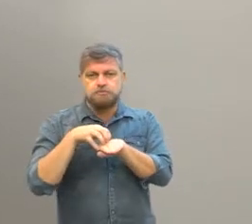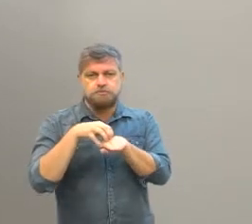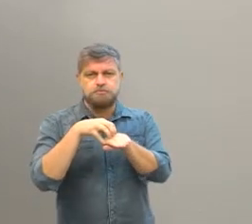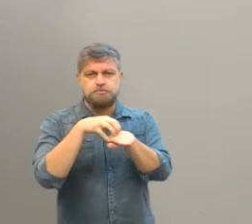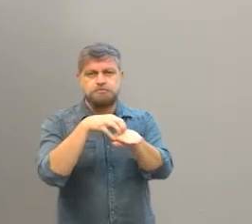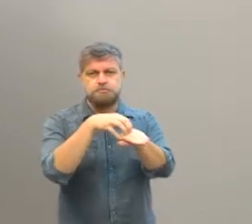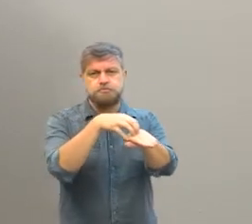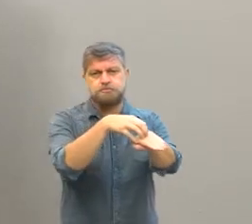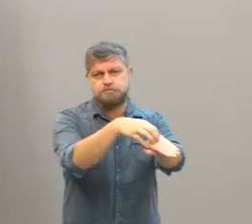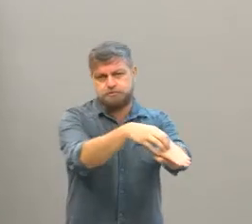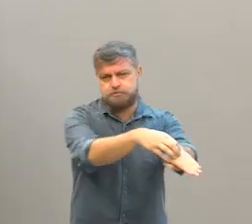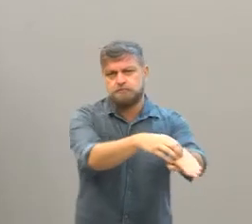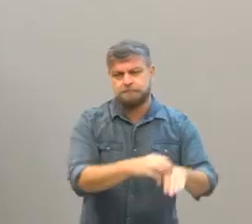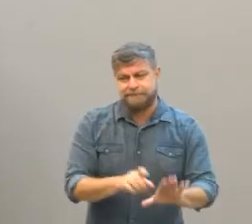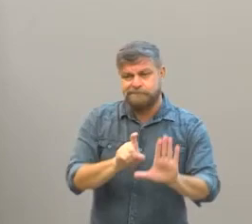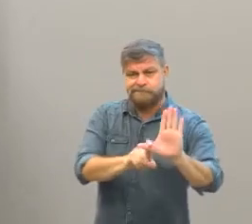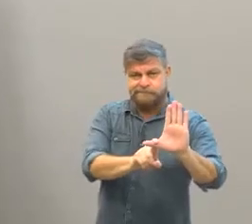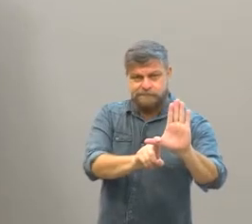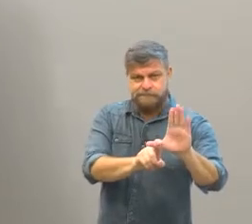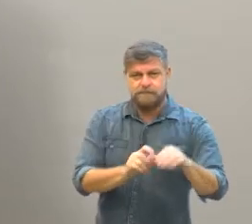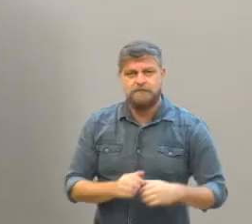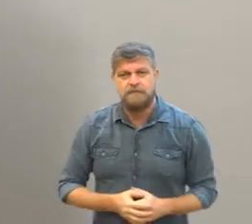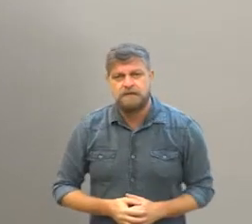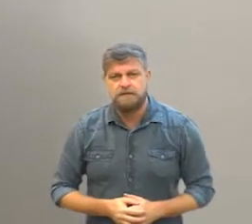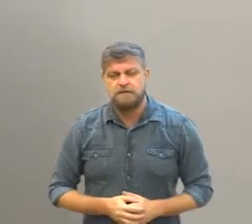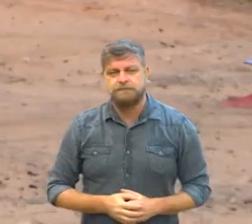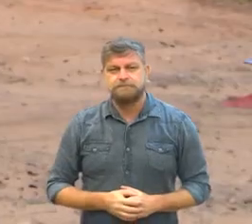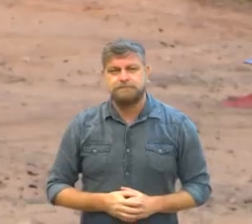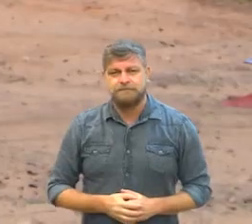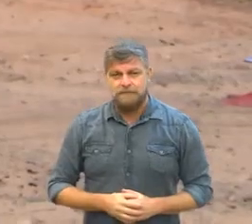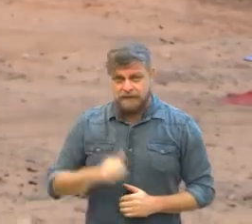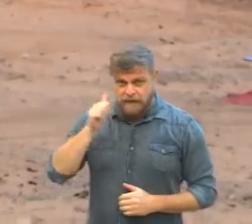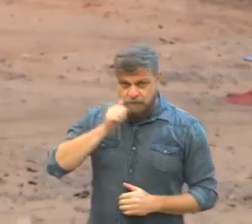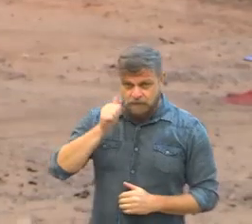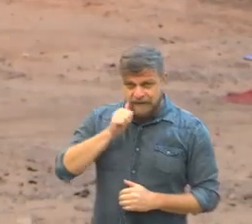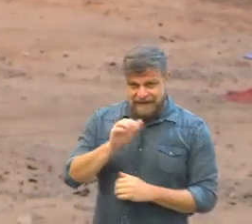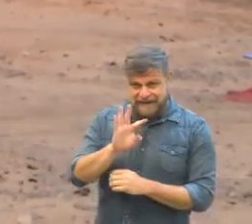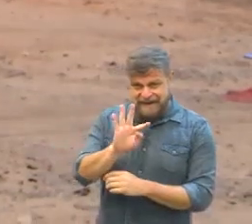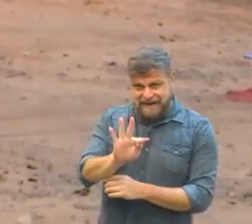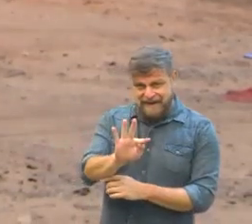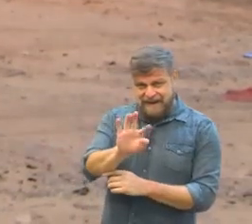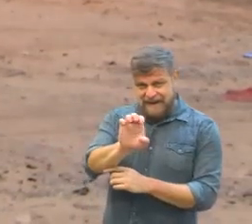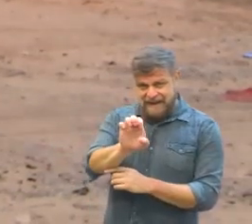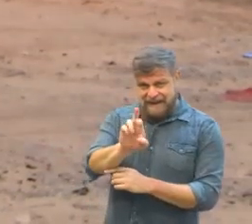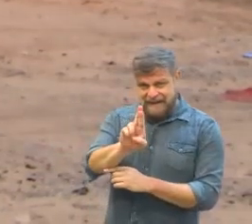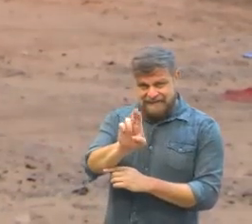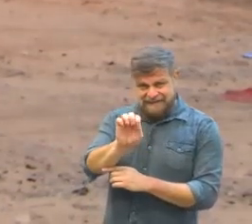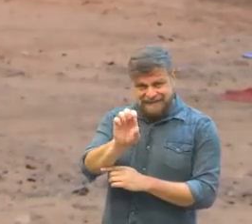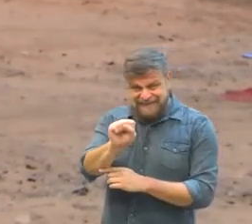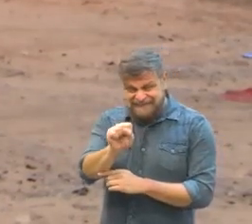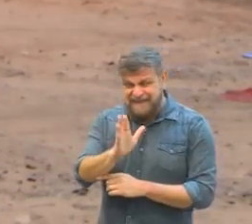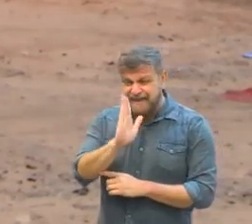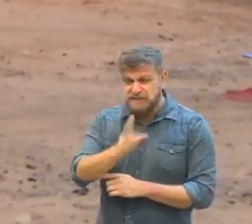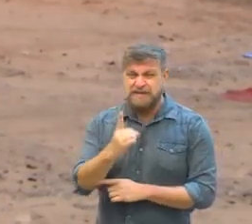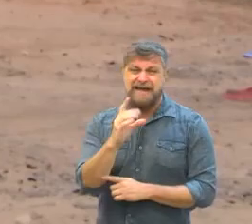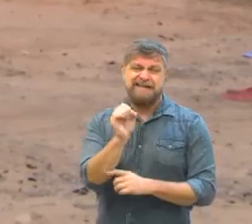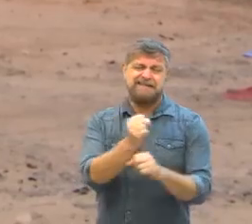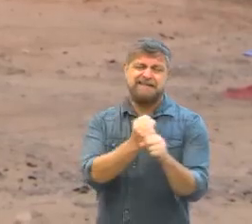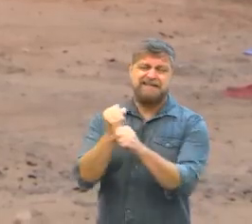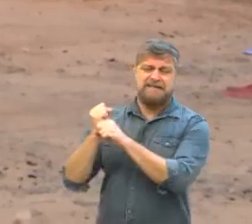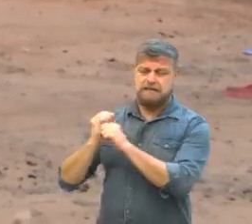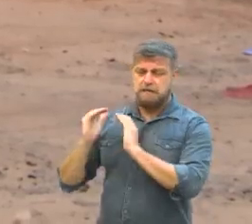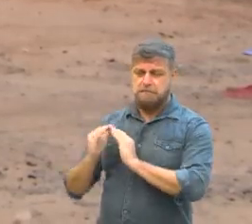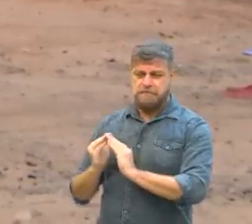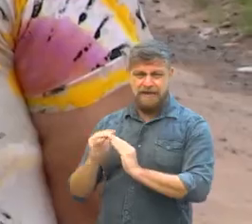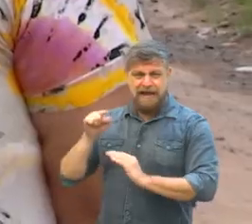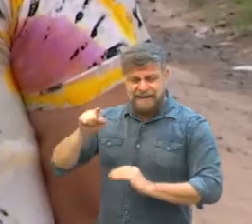deslocamento, precisam do transporte coletivo nesses períodos. A dona Tereza mora há mais de 10 anos no bairro. Tem